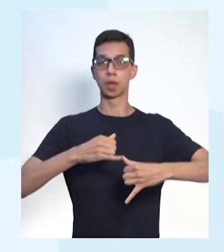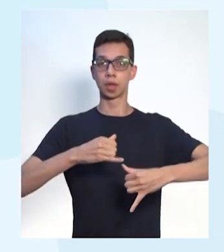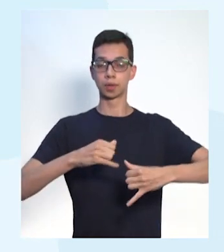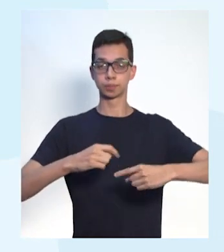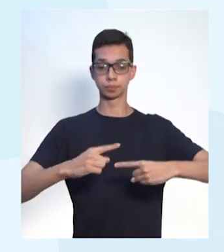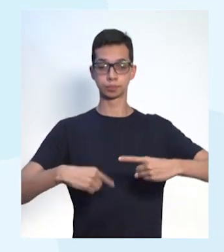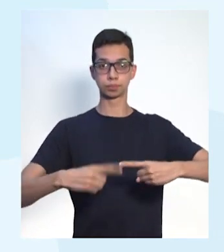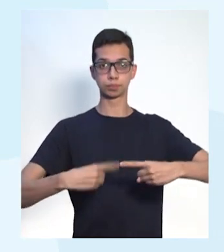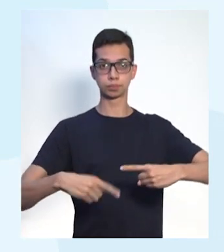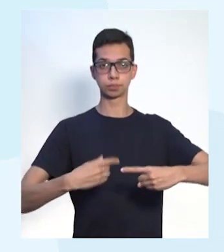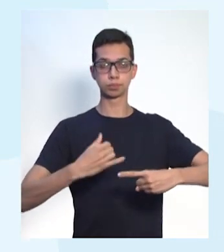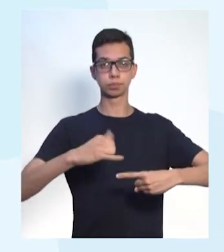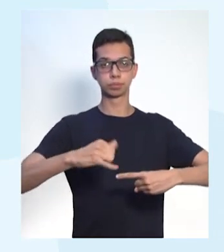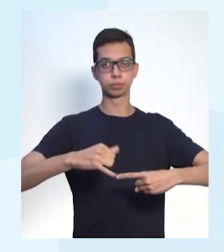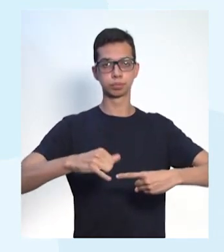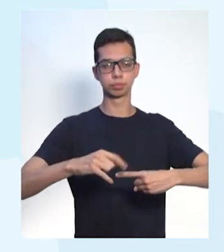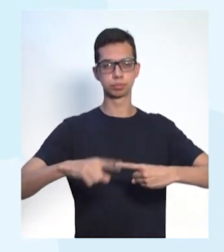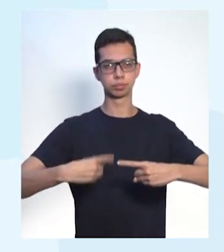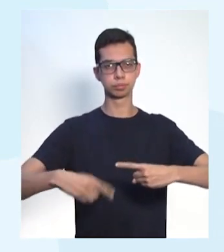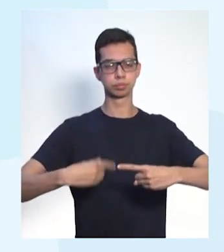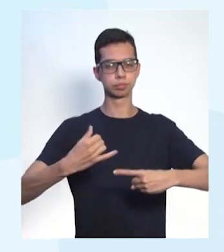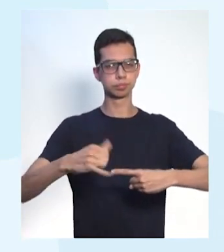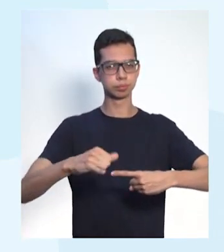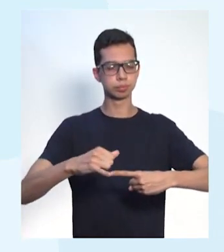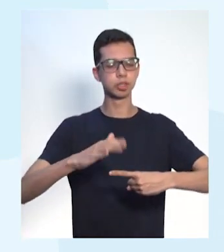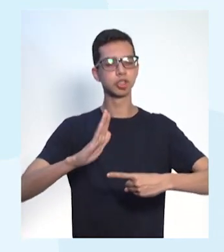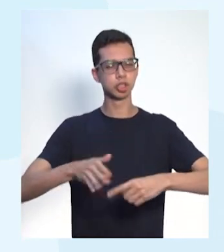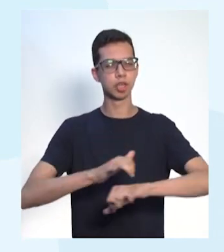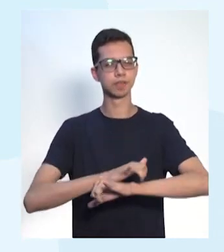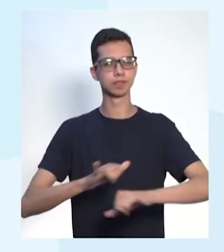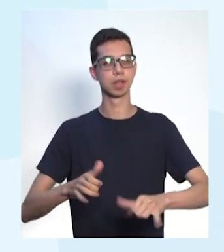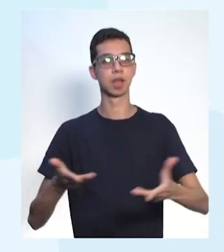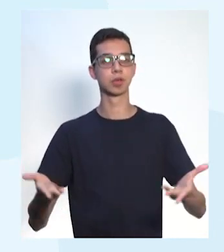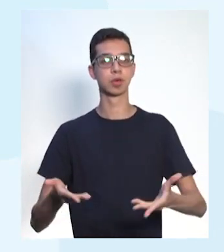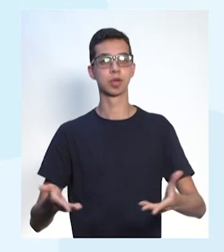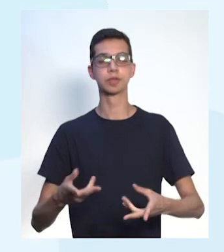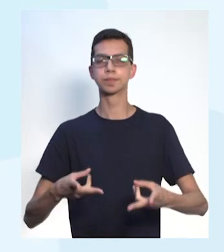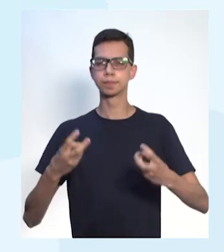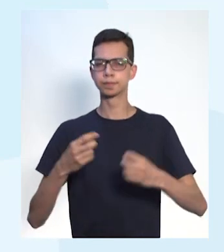grandezas físicas relacionadas, nós comentamos no vídeo, e agora vamos ver se os